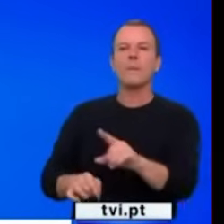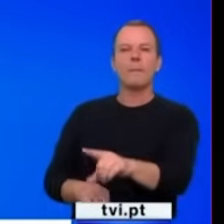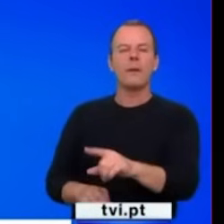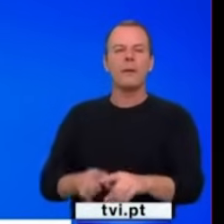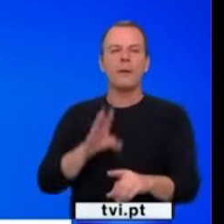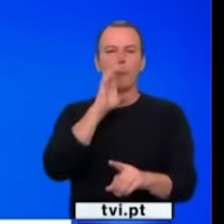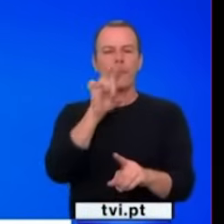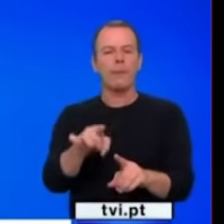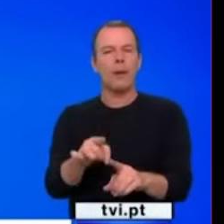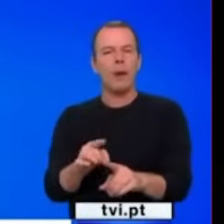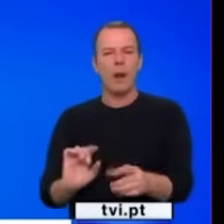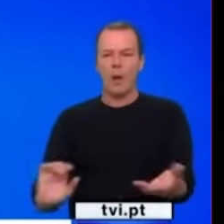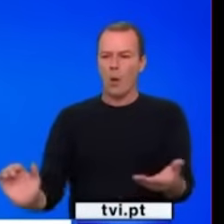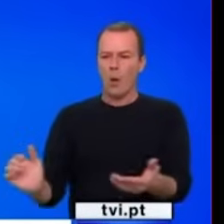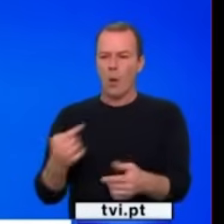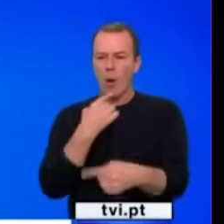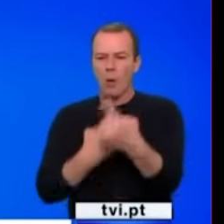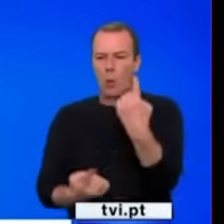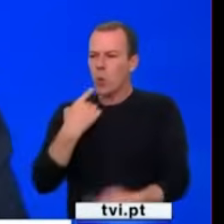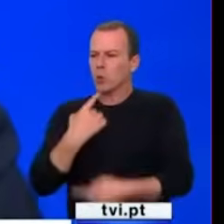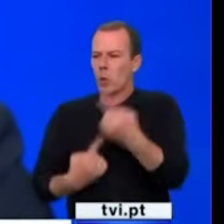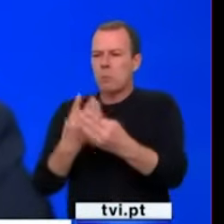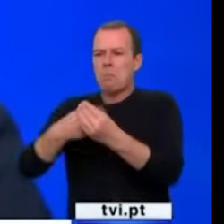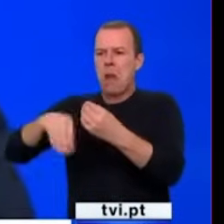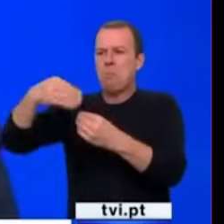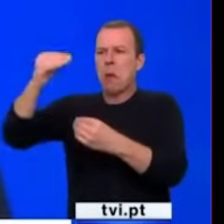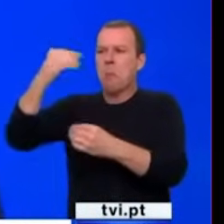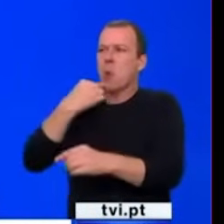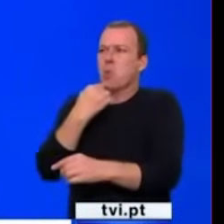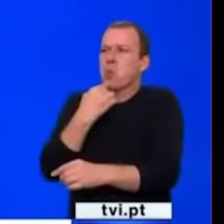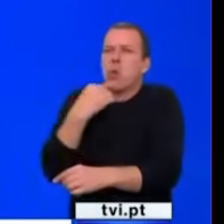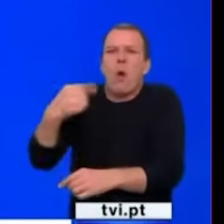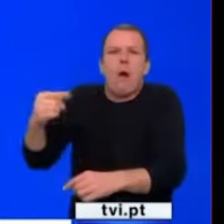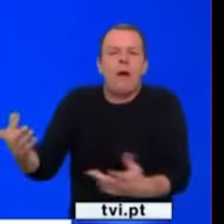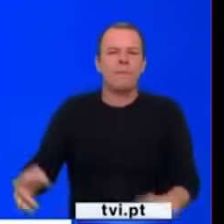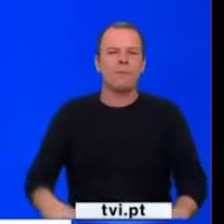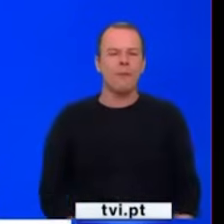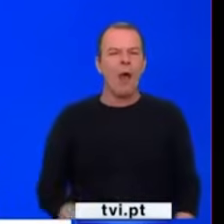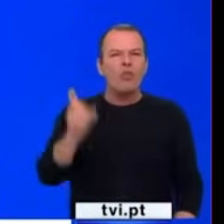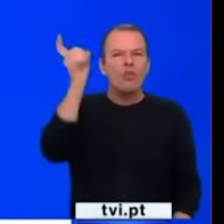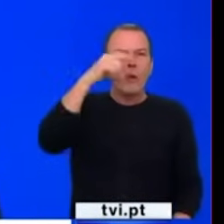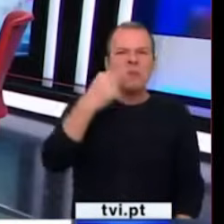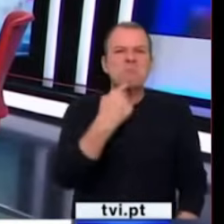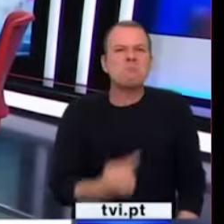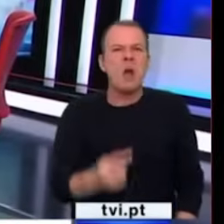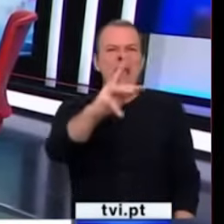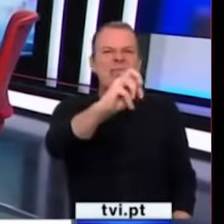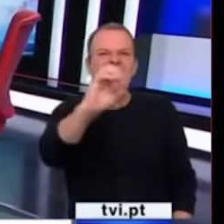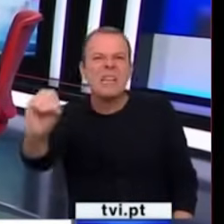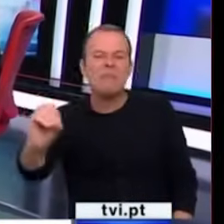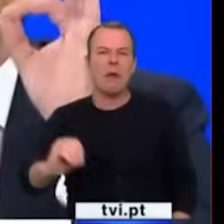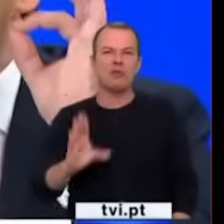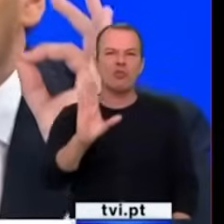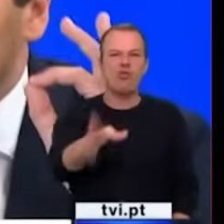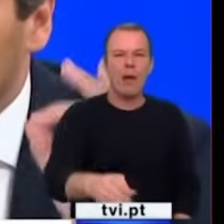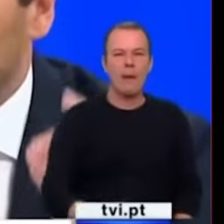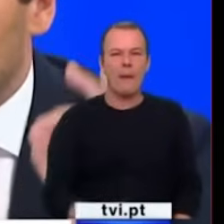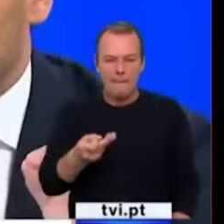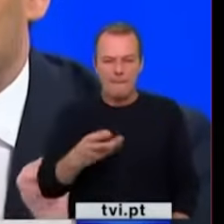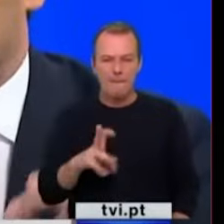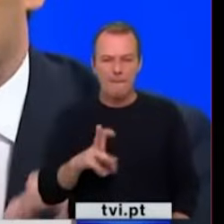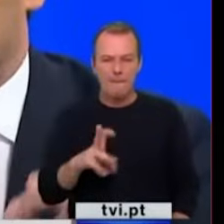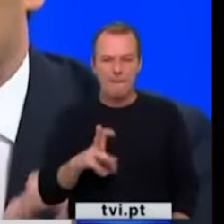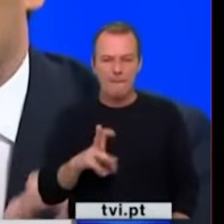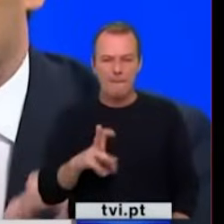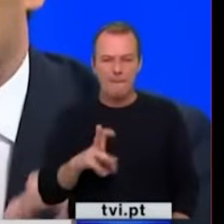o emar de recursos queos eu eu desculpem-me voltar aos casos José Sócrates já recorreu 30 vezes Pedro n Santos 30 vezes gastou dezenas de